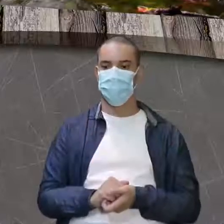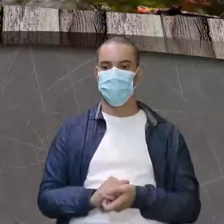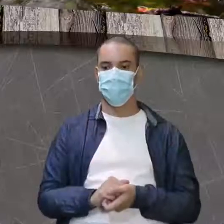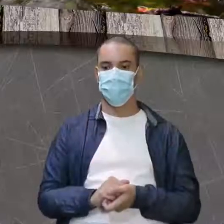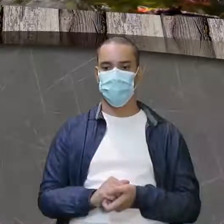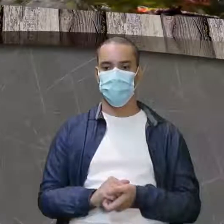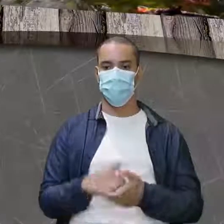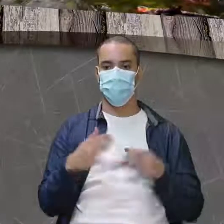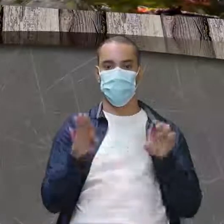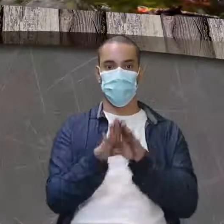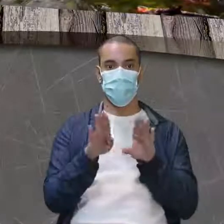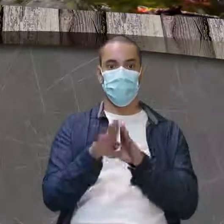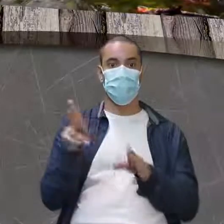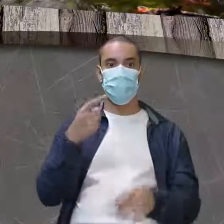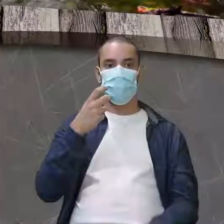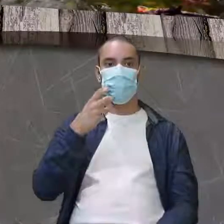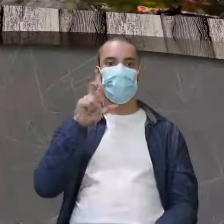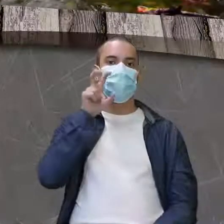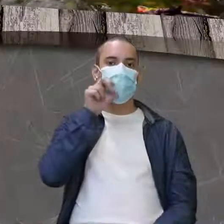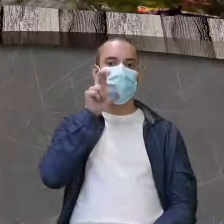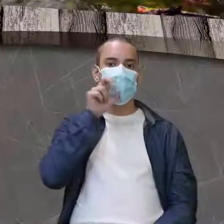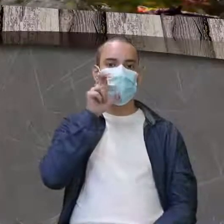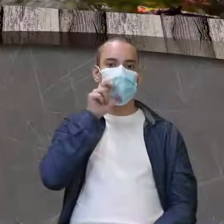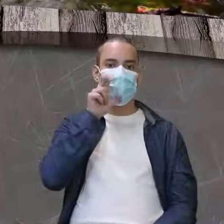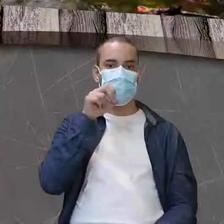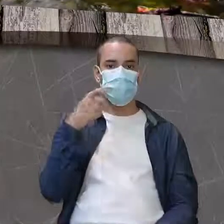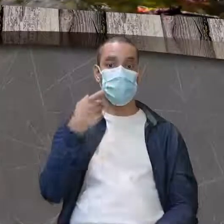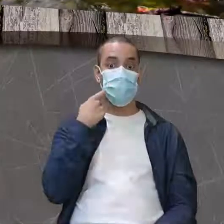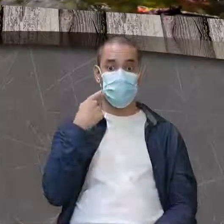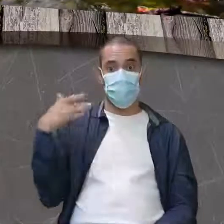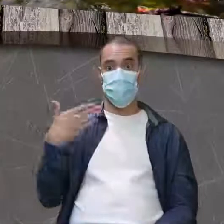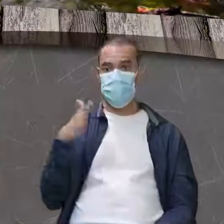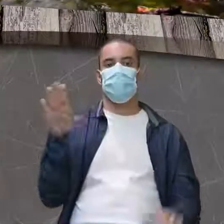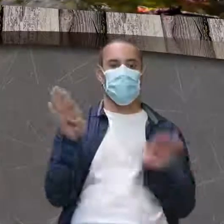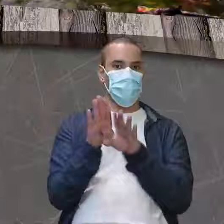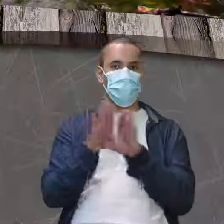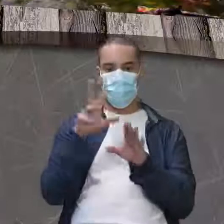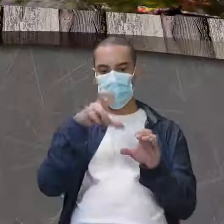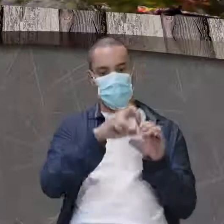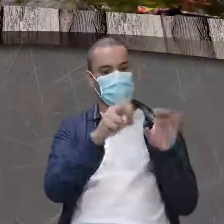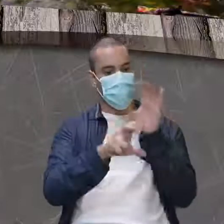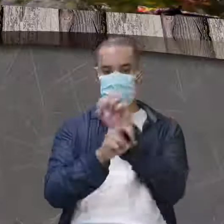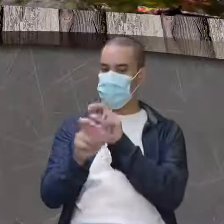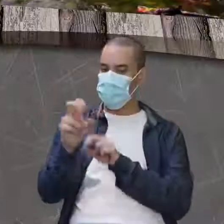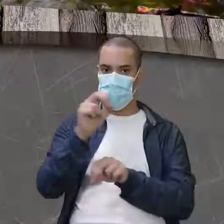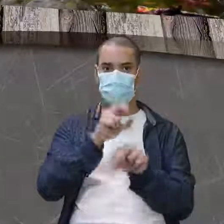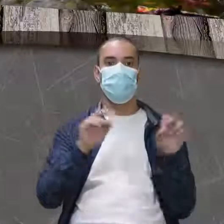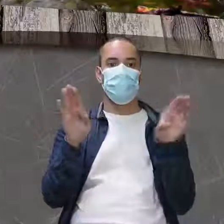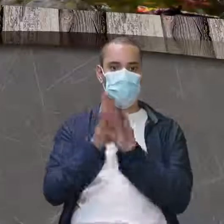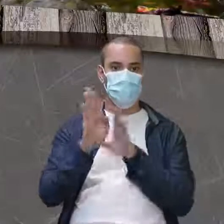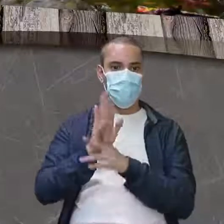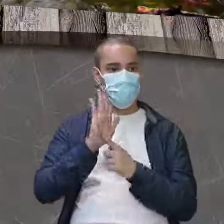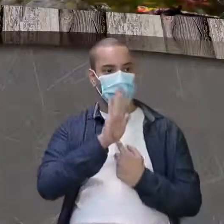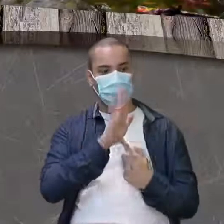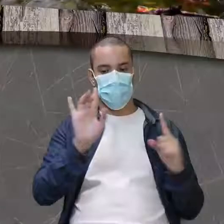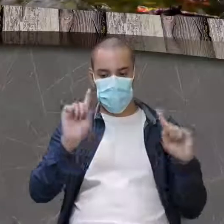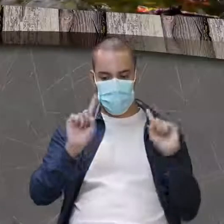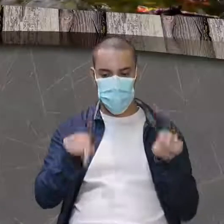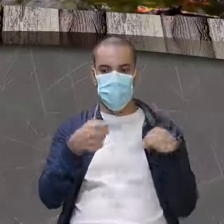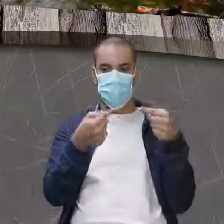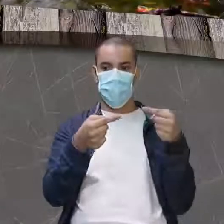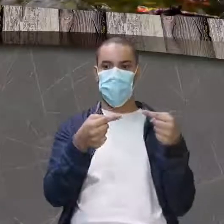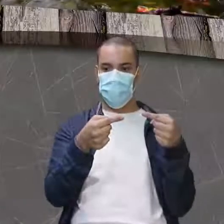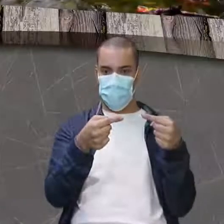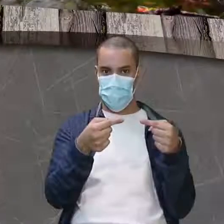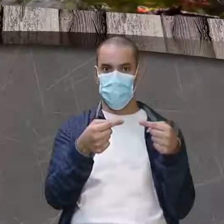a gente está falando ali das piranhas. Então, as piranhas também são animais extremamente carnívoros e vão também apresentar essa,